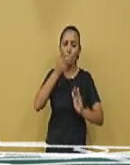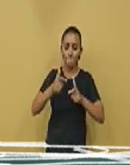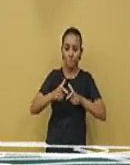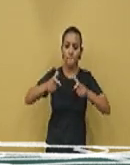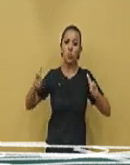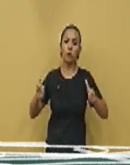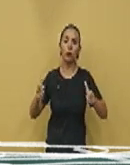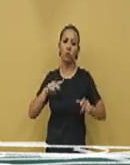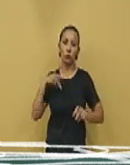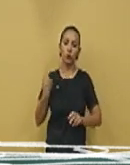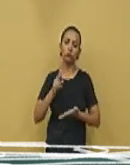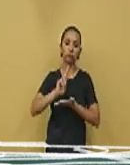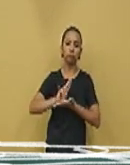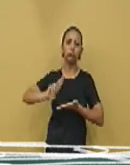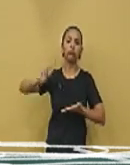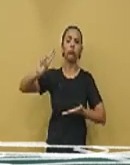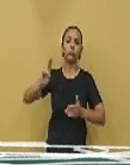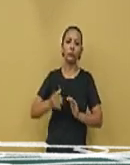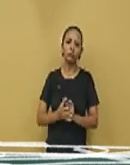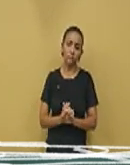universidade.